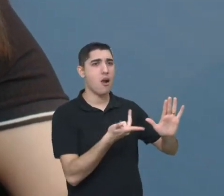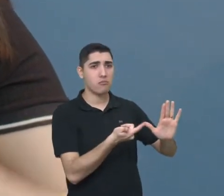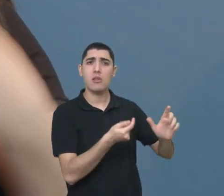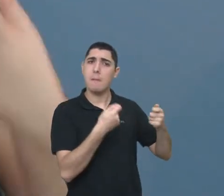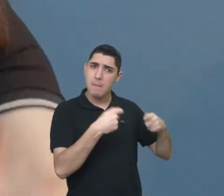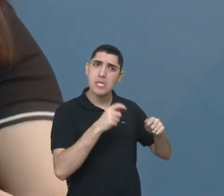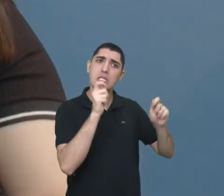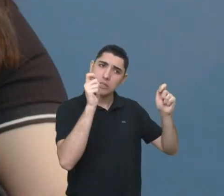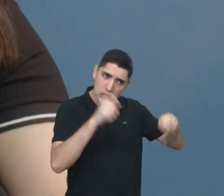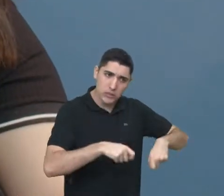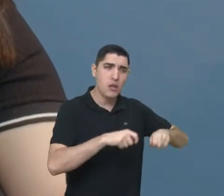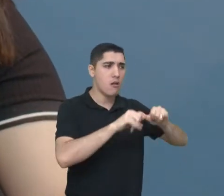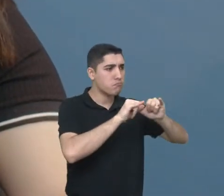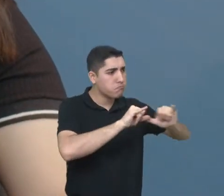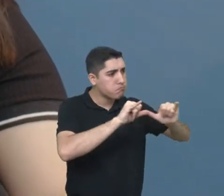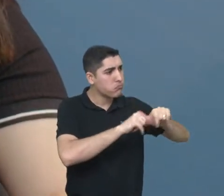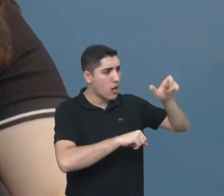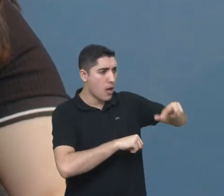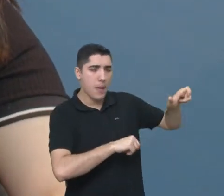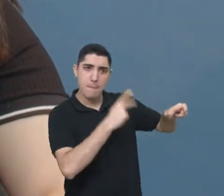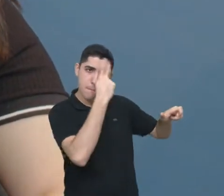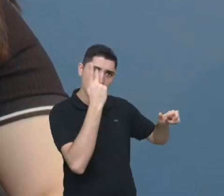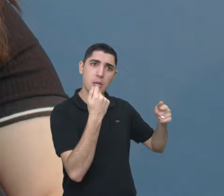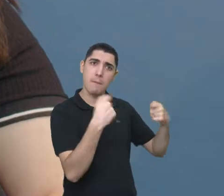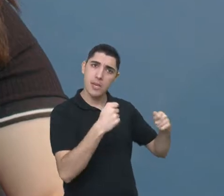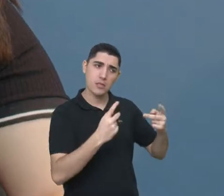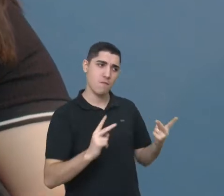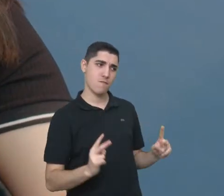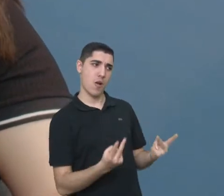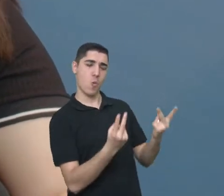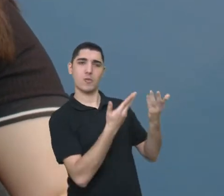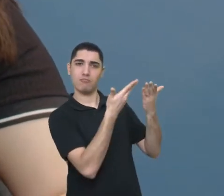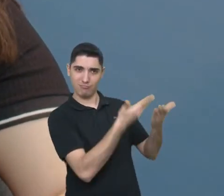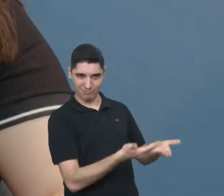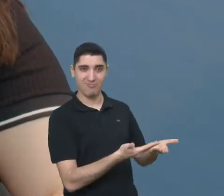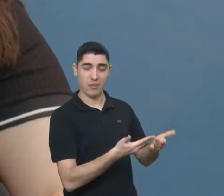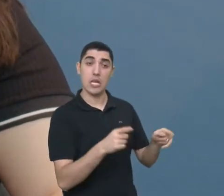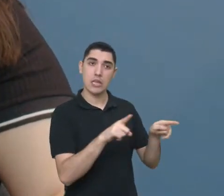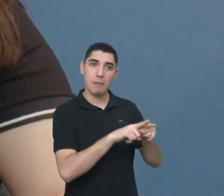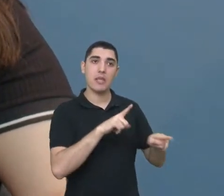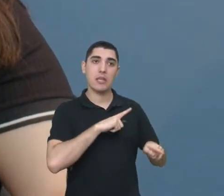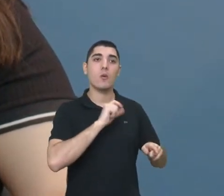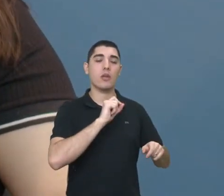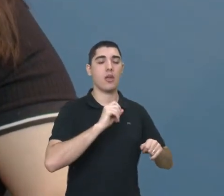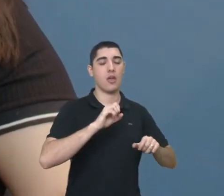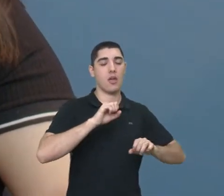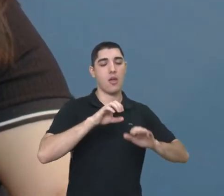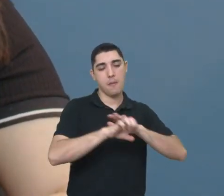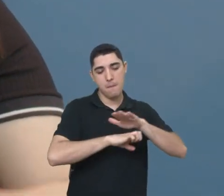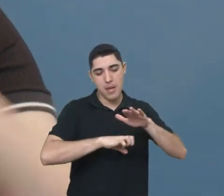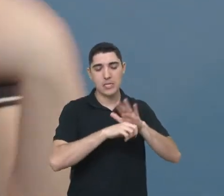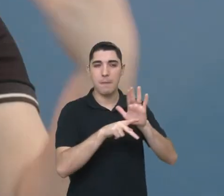precisa dar mais audiência para essas pessoas, inclusive, mas a gente ainda tem aí uma indústria farmacêutica, uma indústria da